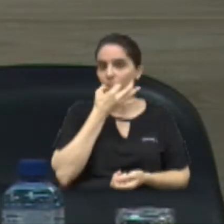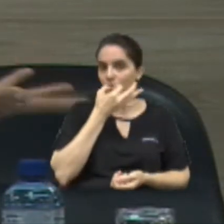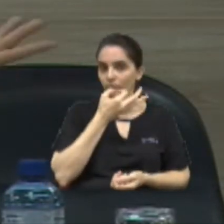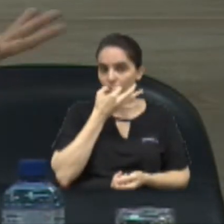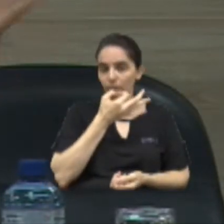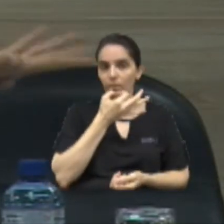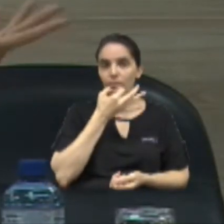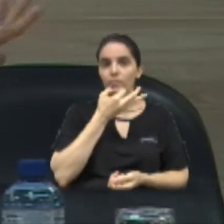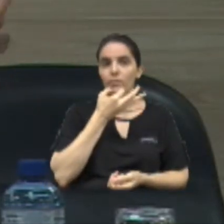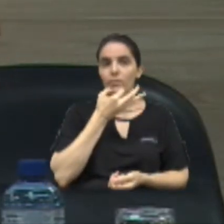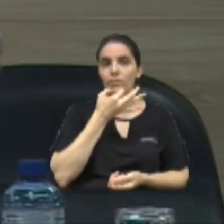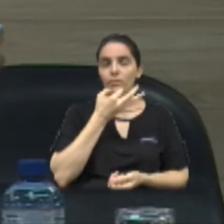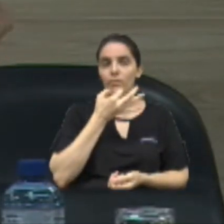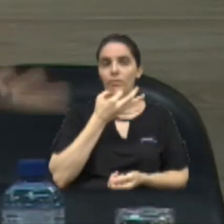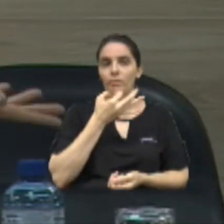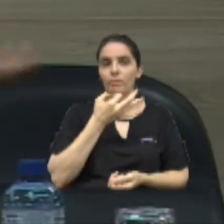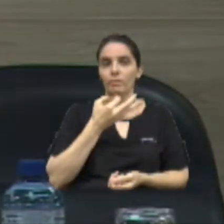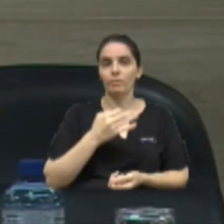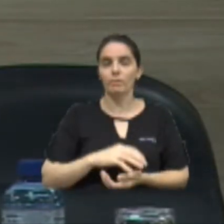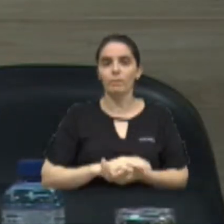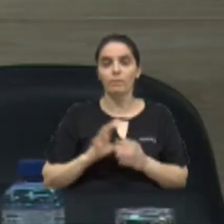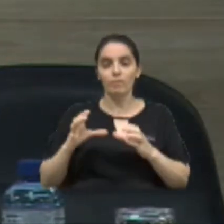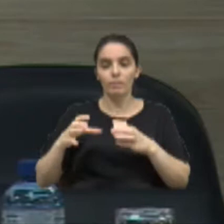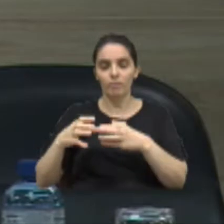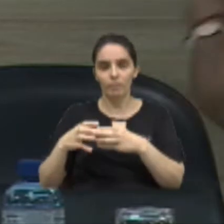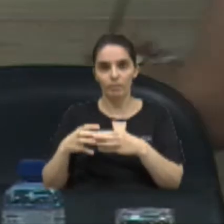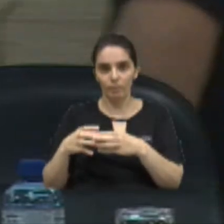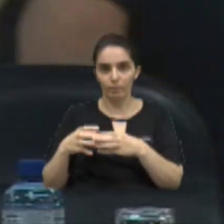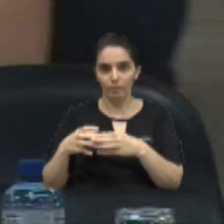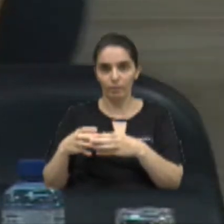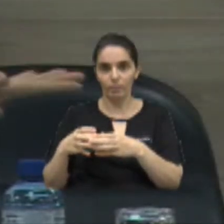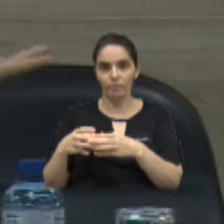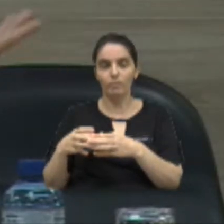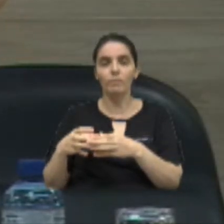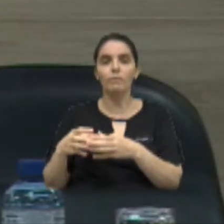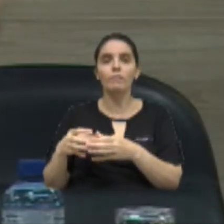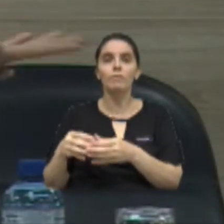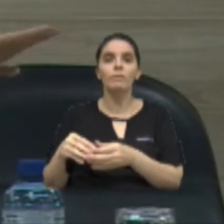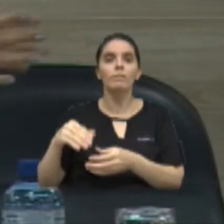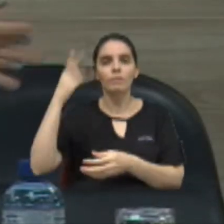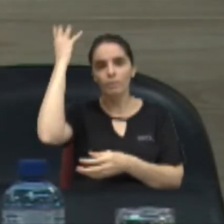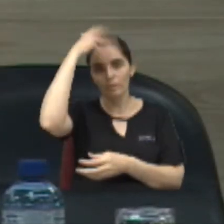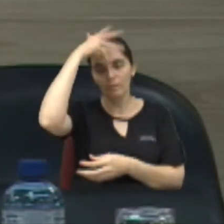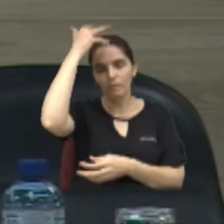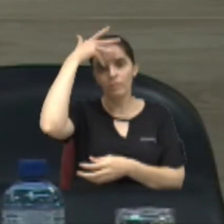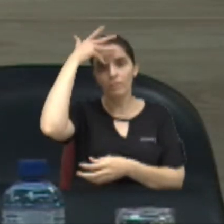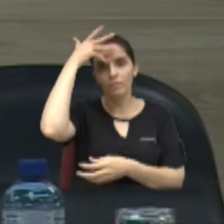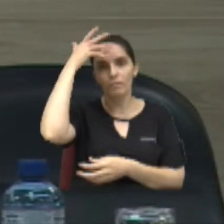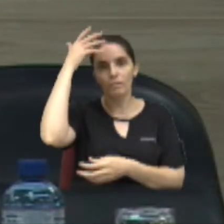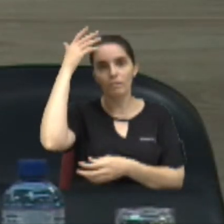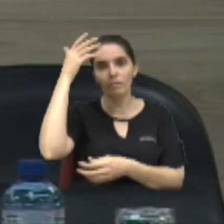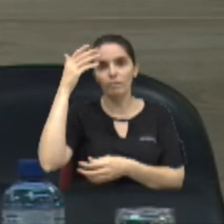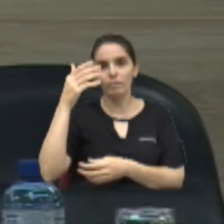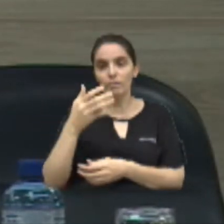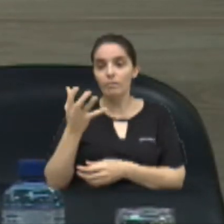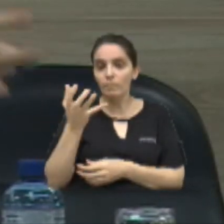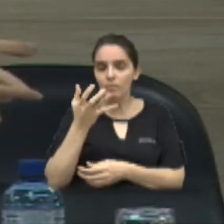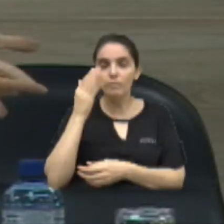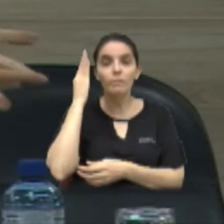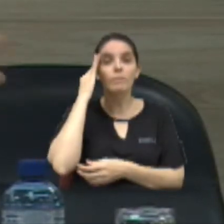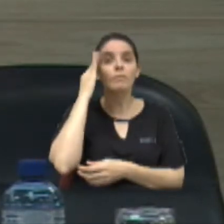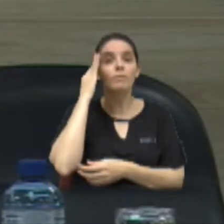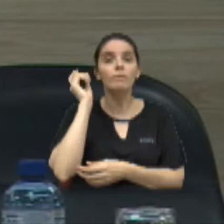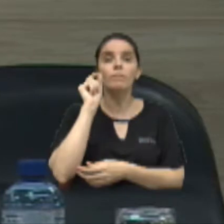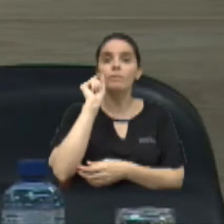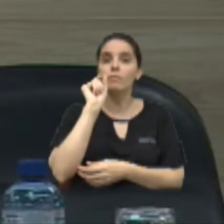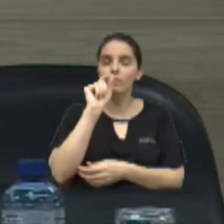e digo aos membros da comissão que estarei ansiosa para que me repassem o que